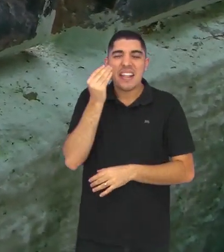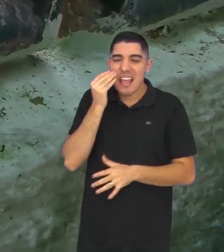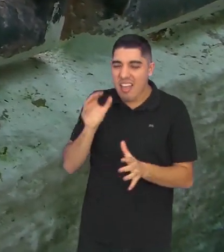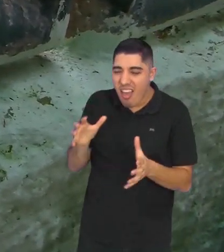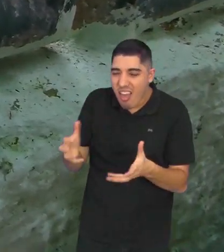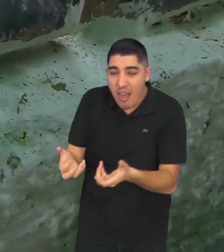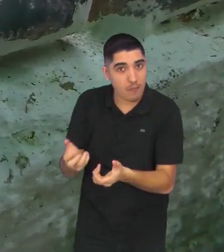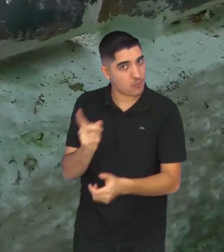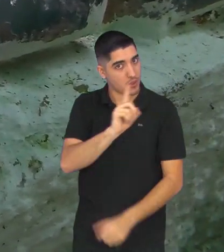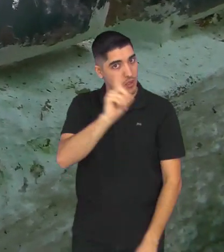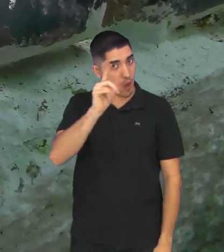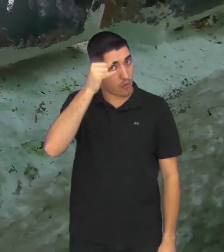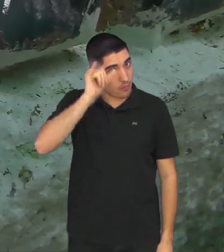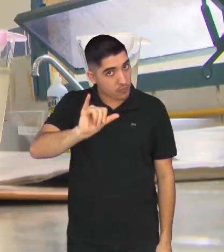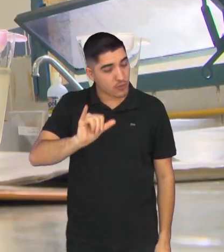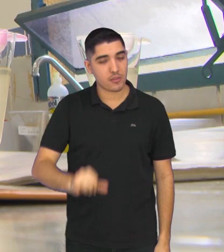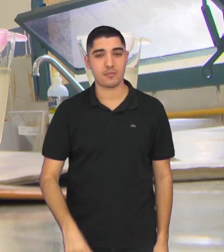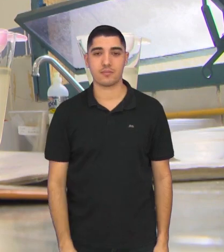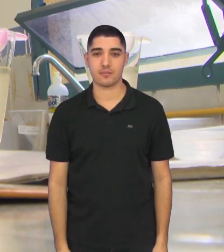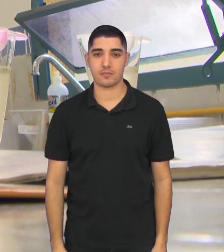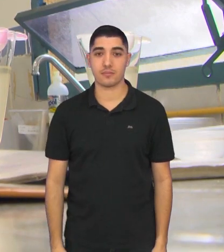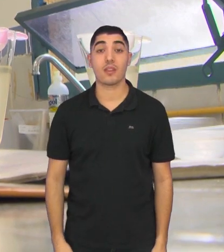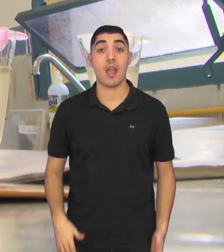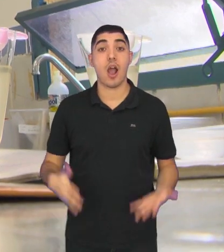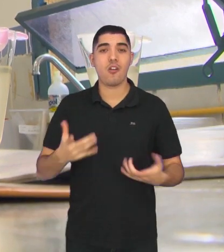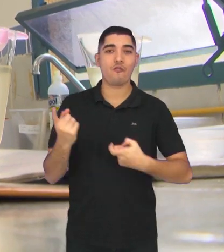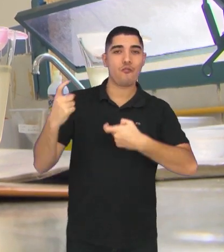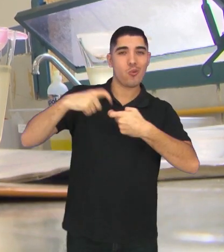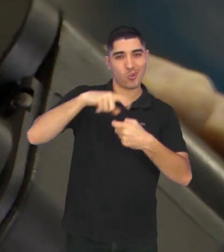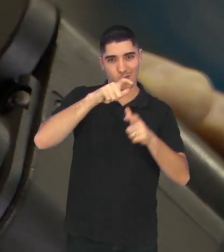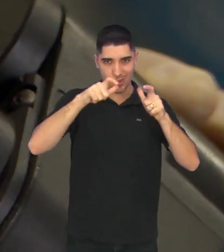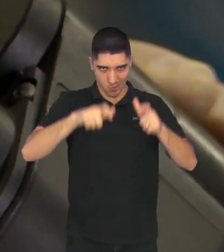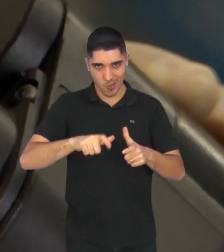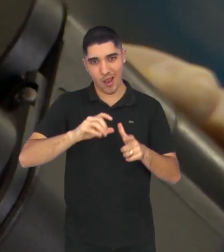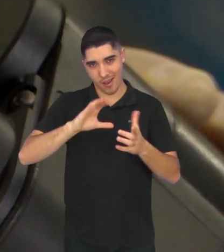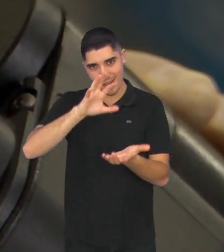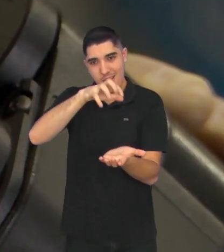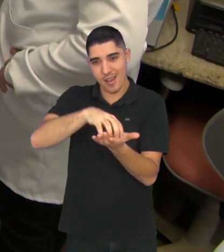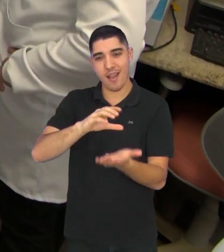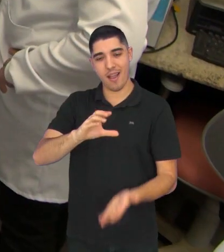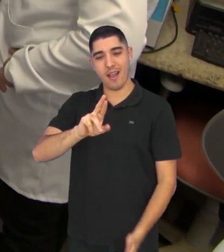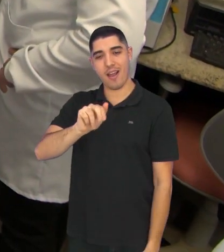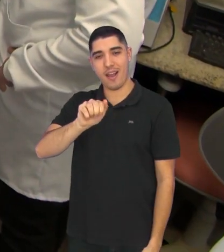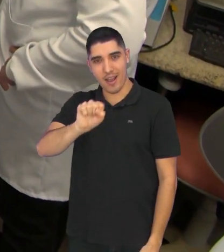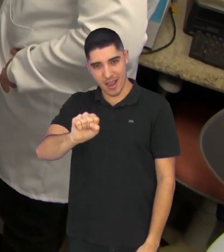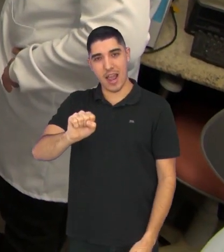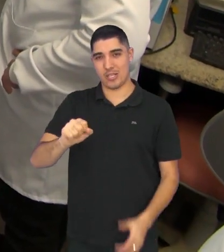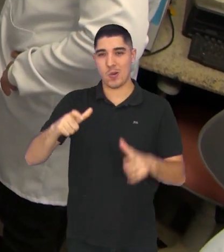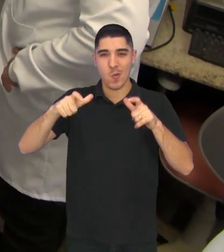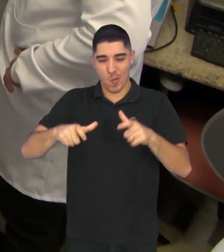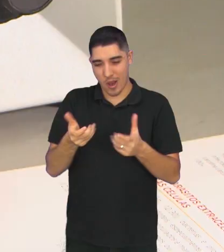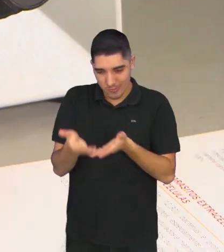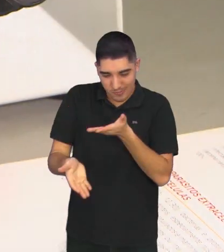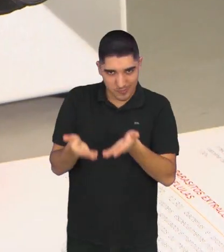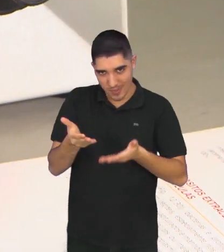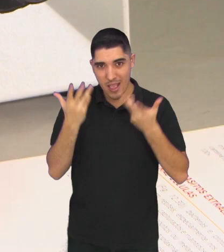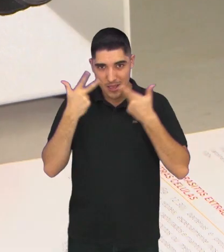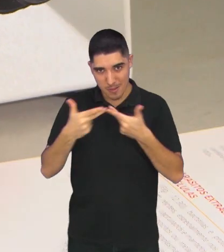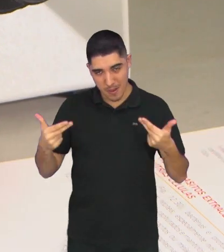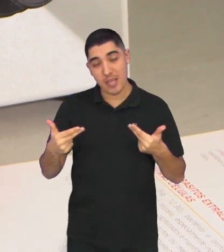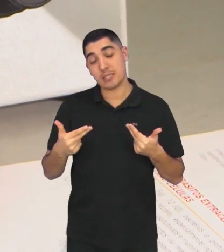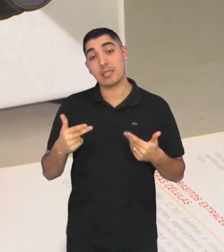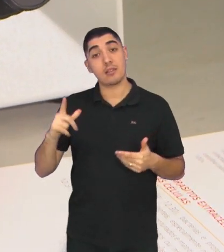Nada de tentar interagir com eles. De volta para o CRAS, o Centro de Reabilitação de Animais Silvestres da